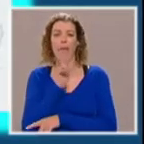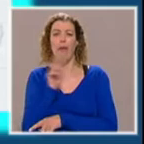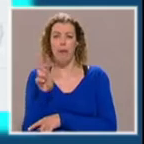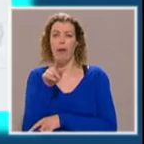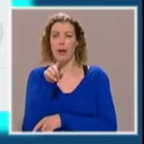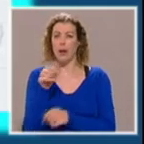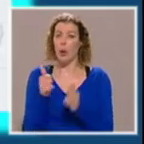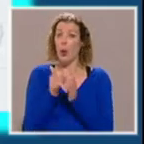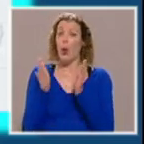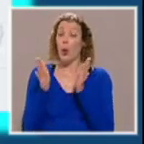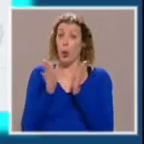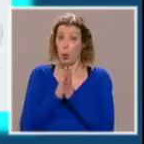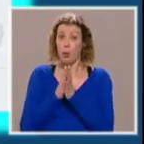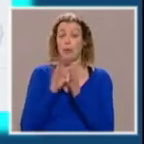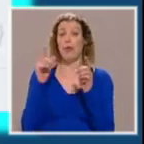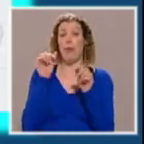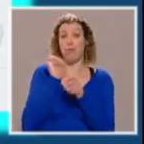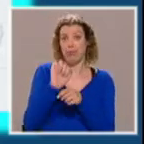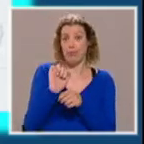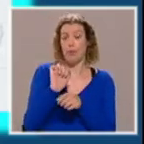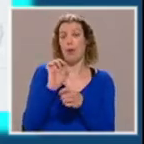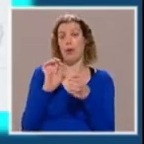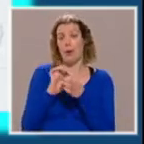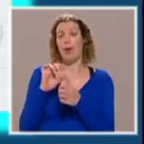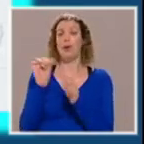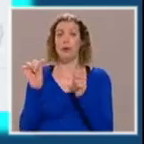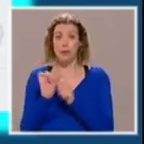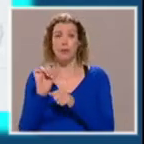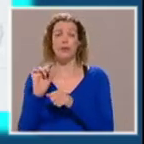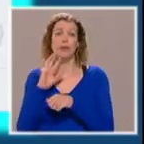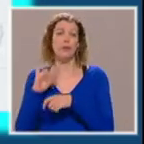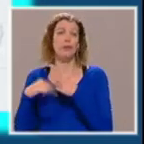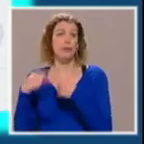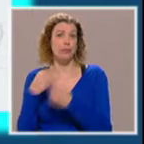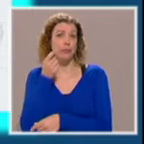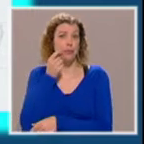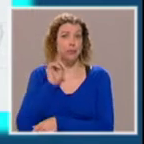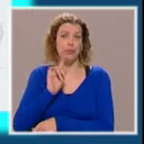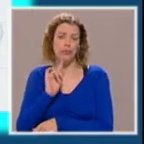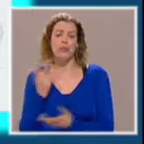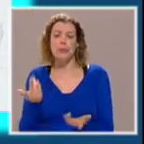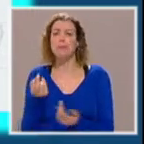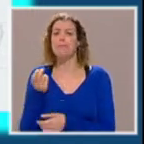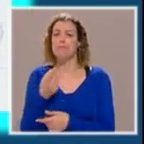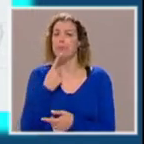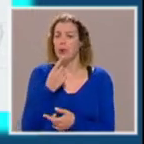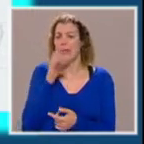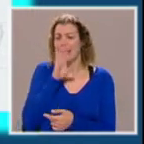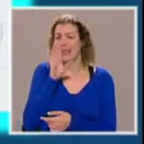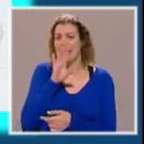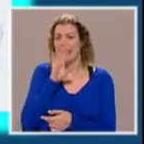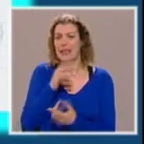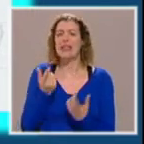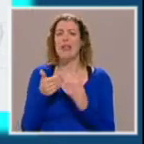visualizar todos os constituintes do sistema reprodutor masculino e feminino e coloca-se uma nova questão. Se falamos em órgãos